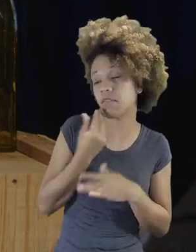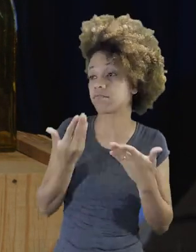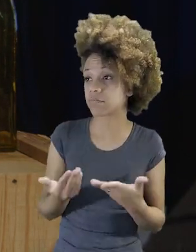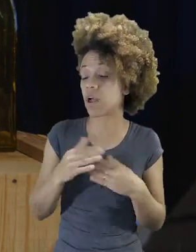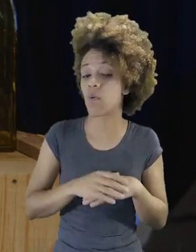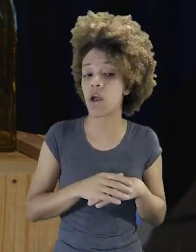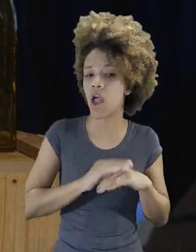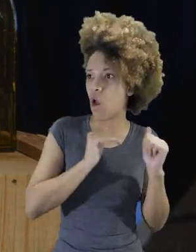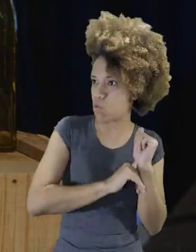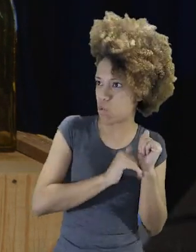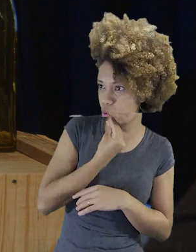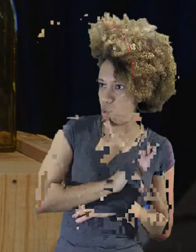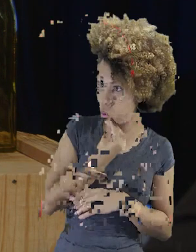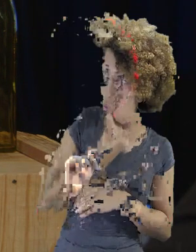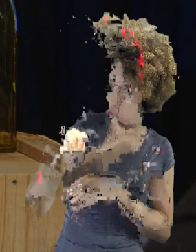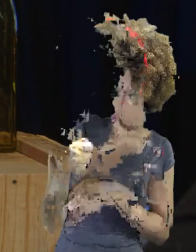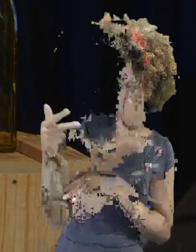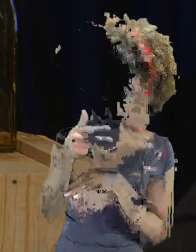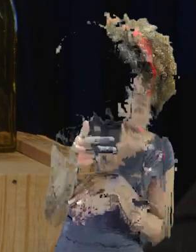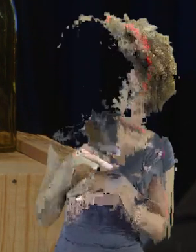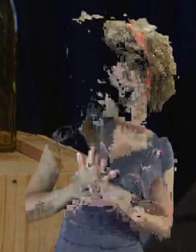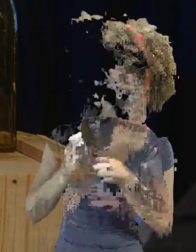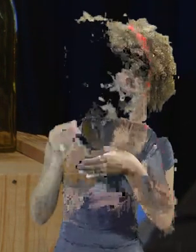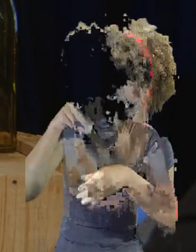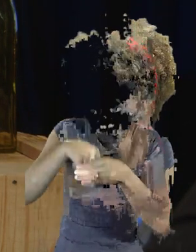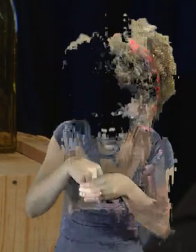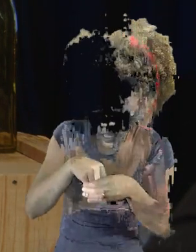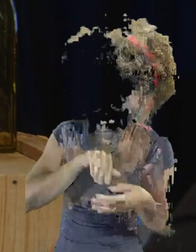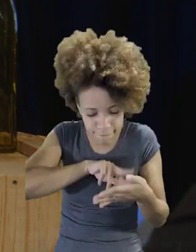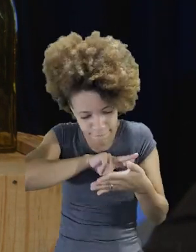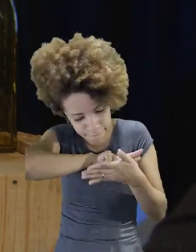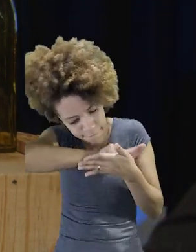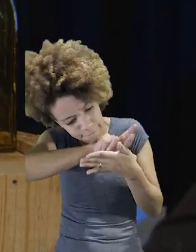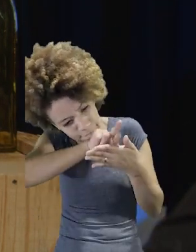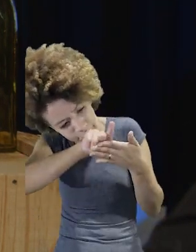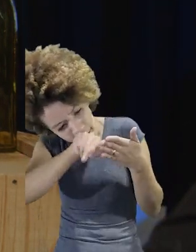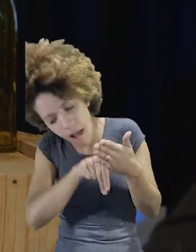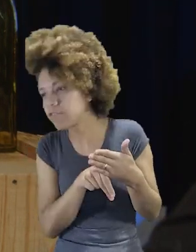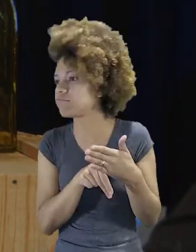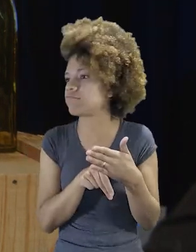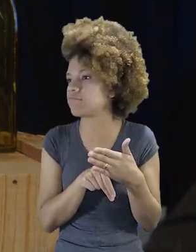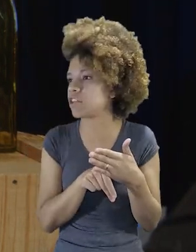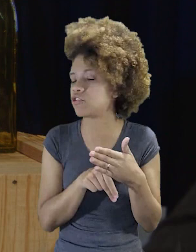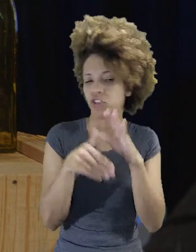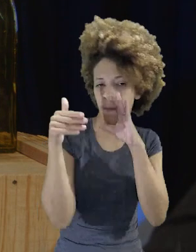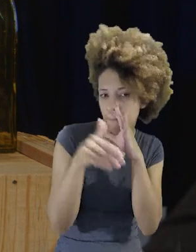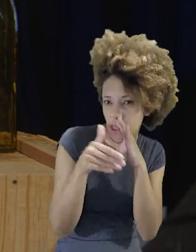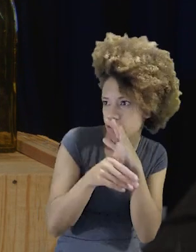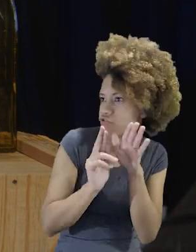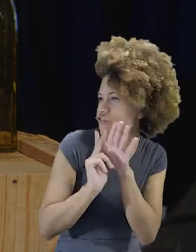Big Boy e grafite exatamente E aí tem o quinto elementos que é nunca dito que é também o